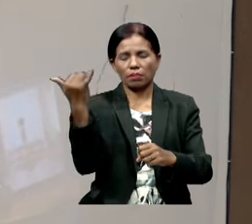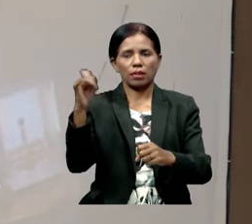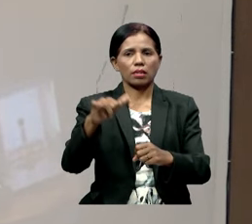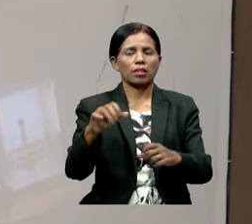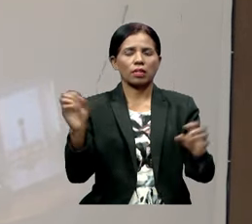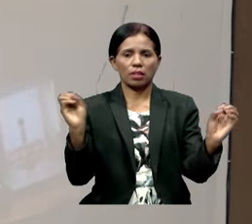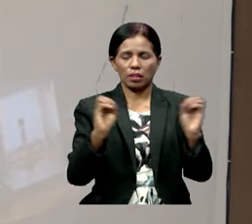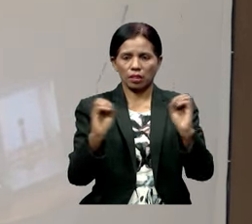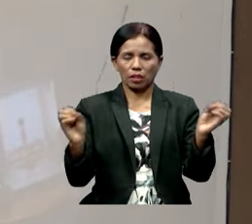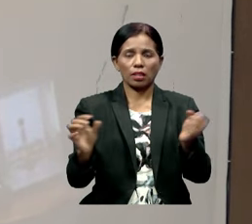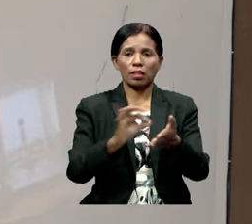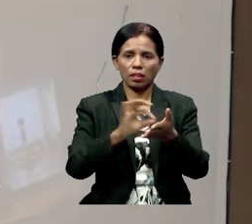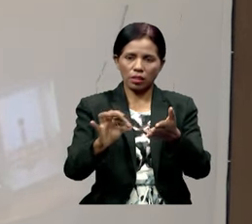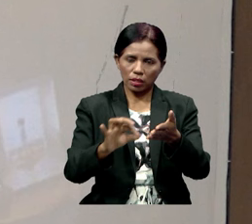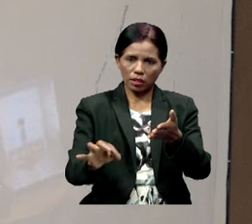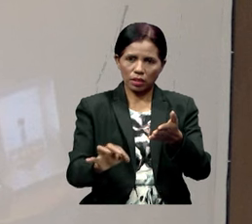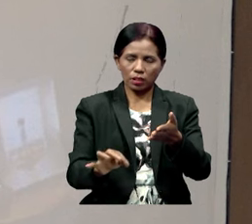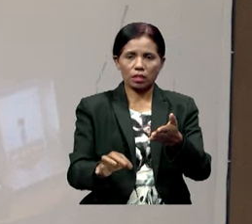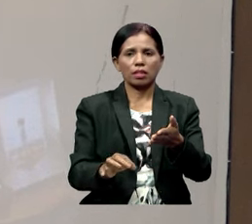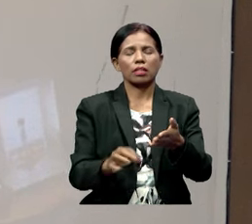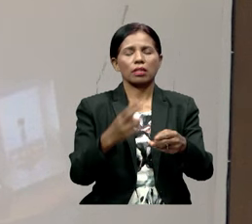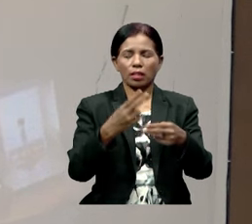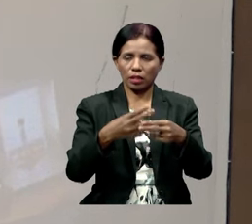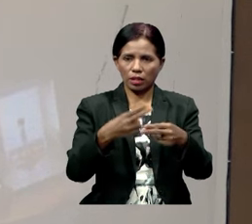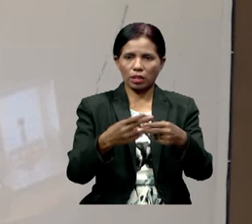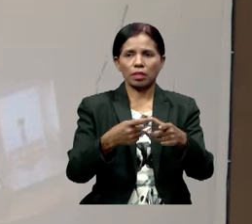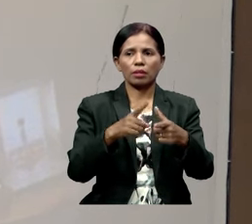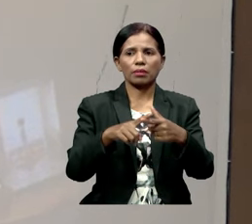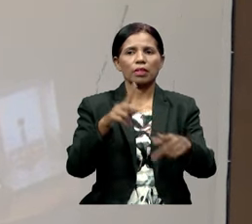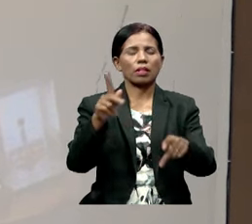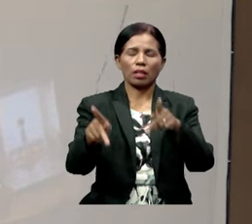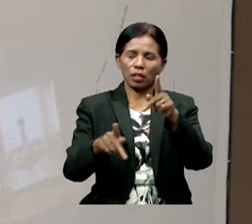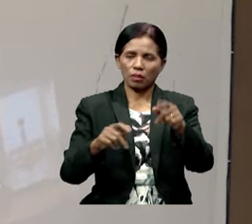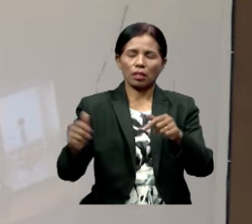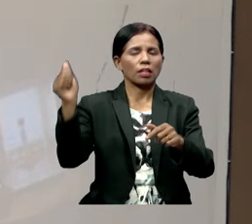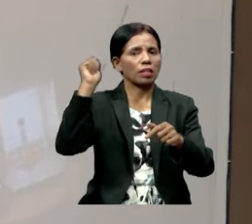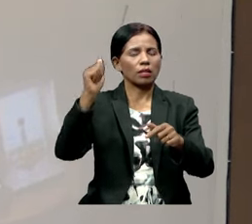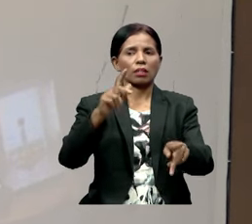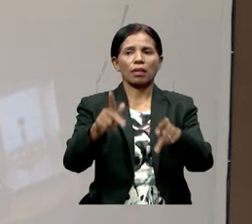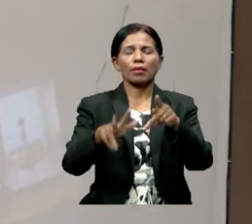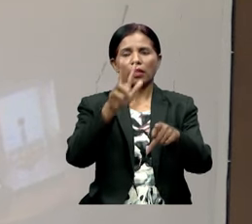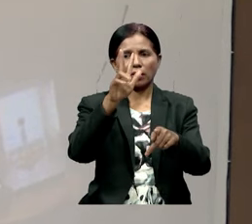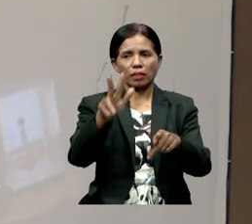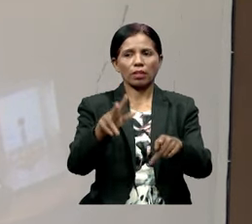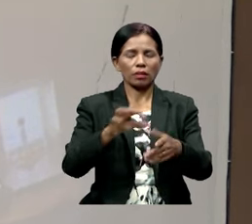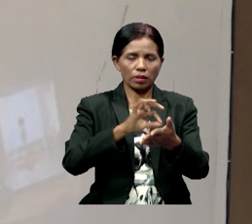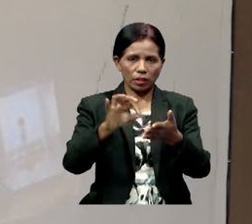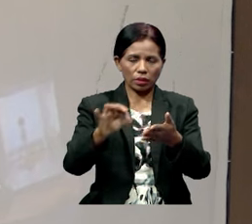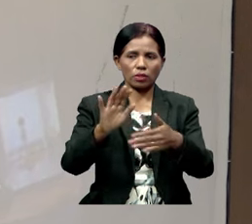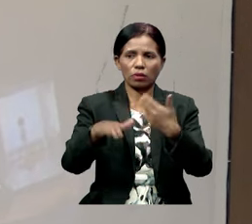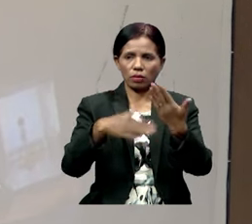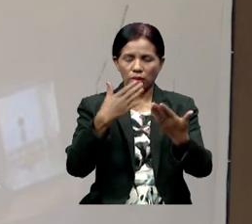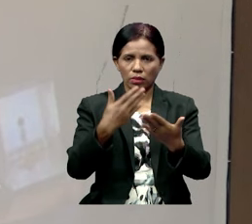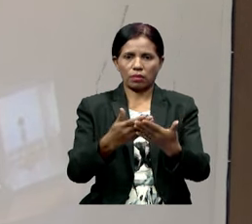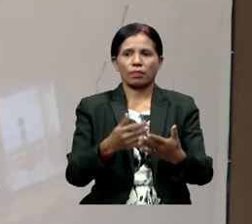vai. E depois ser nebe candidato mostra o recessamento. Dere é uma na entolo, né? O recessamento,